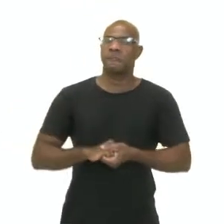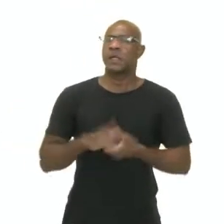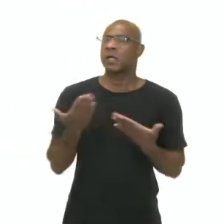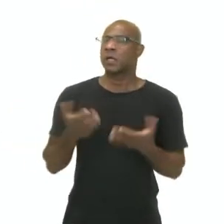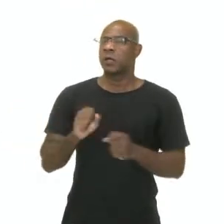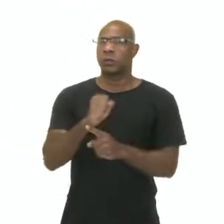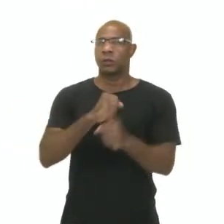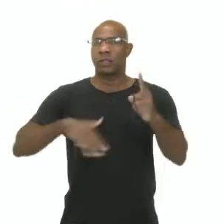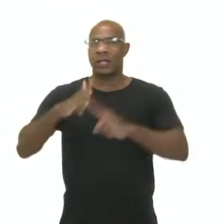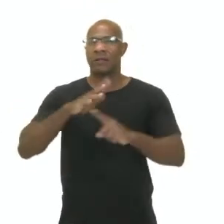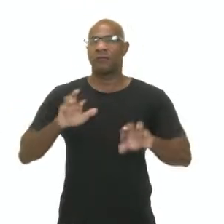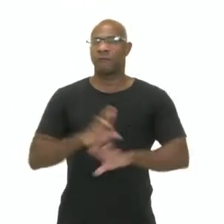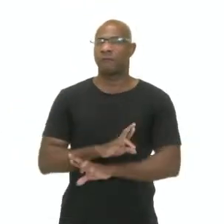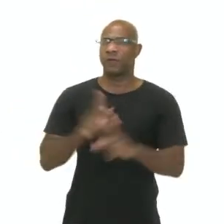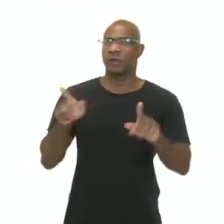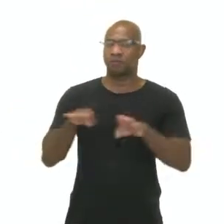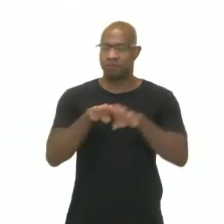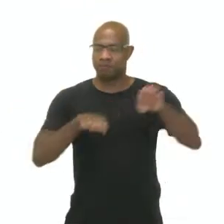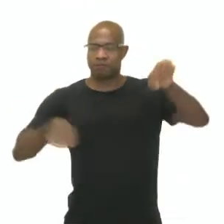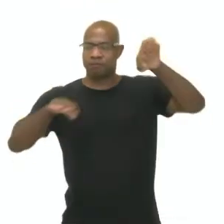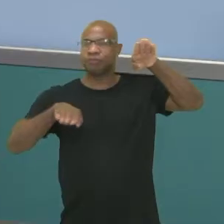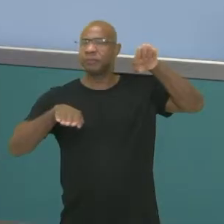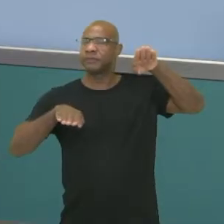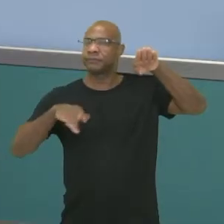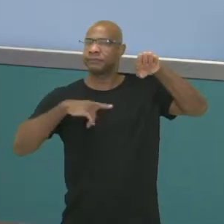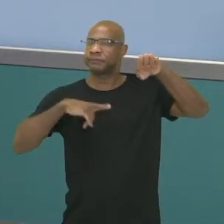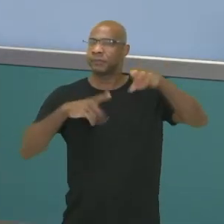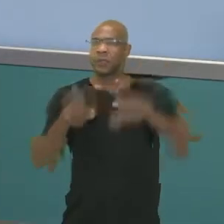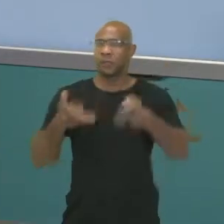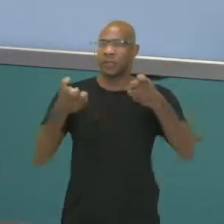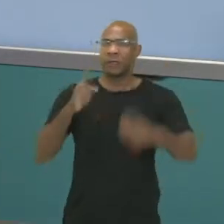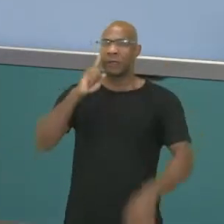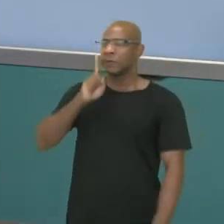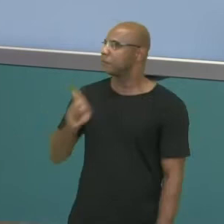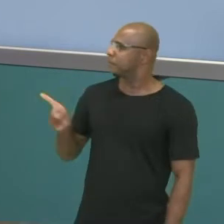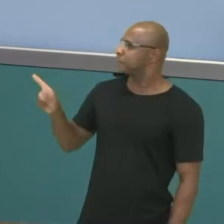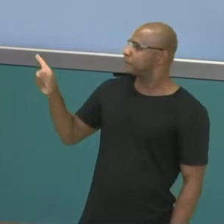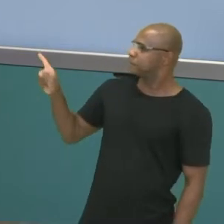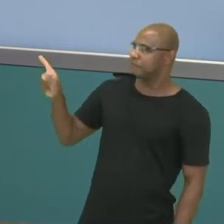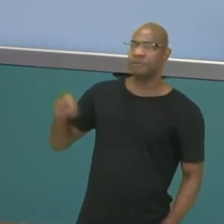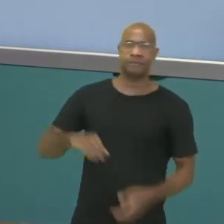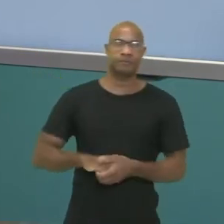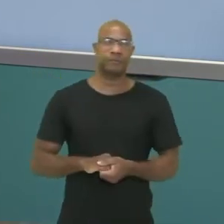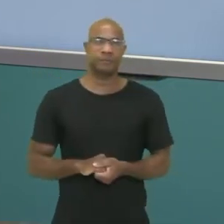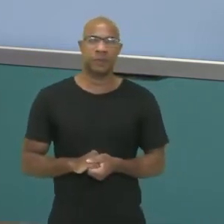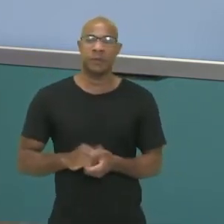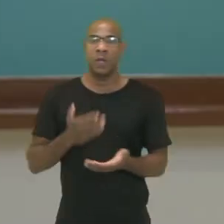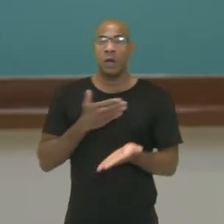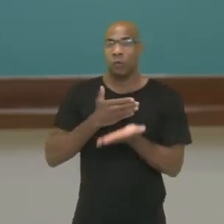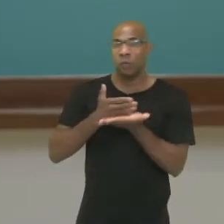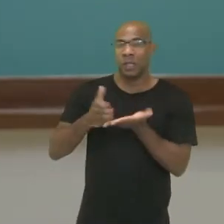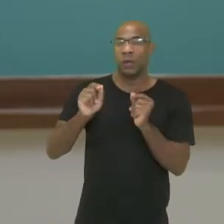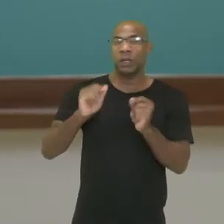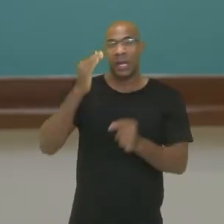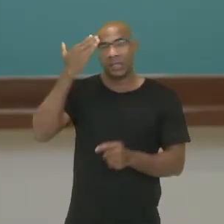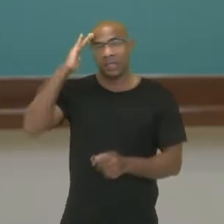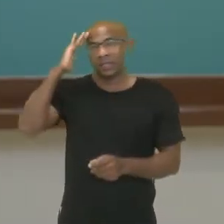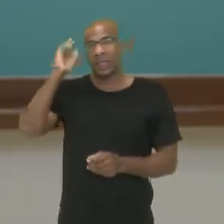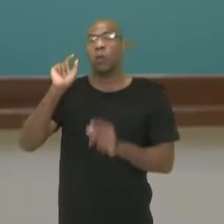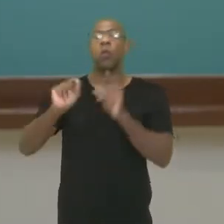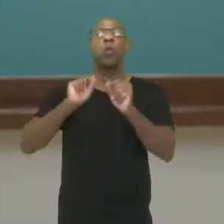sociedade desigual. Esse é o princípio para a gente começar a compreender, a violência, certo?